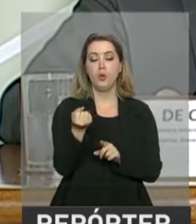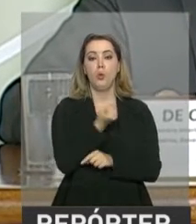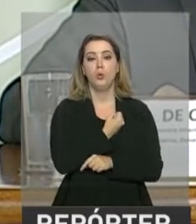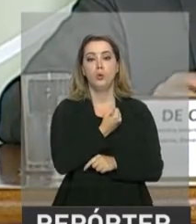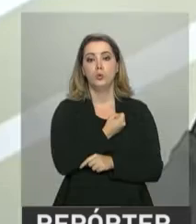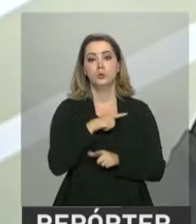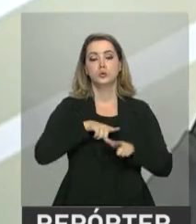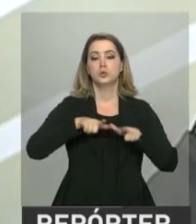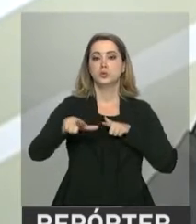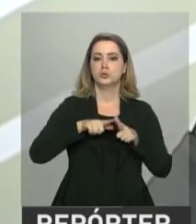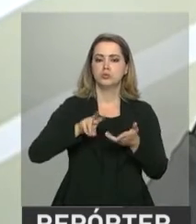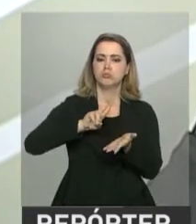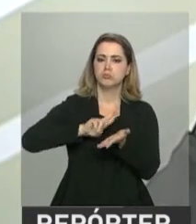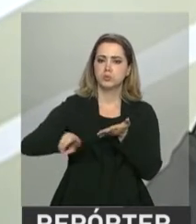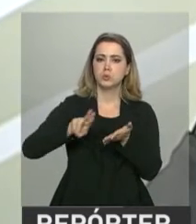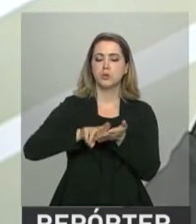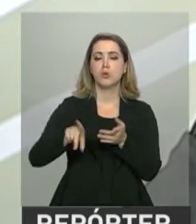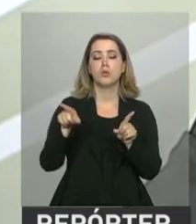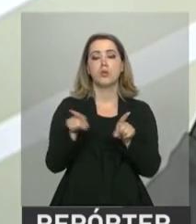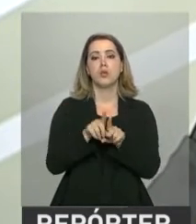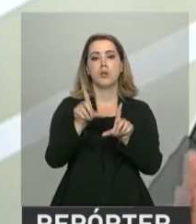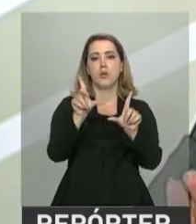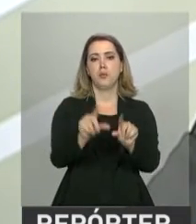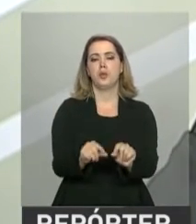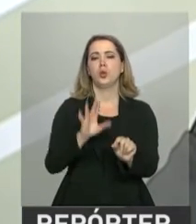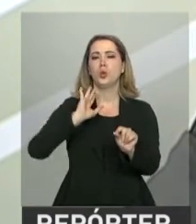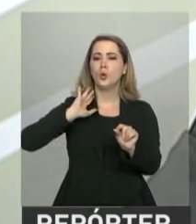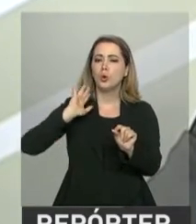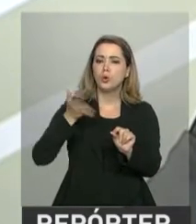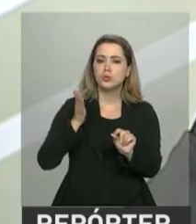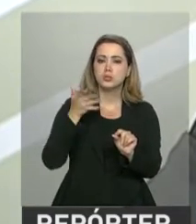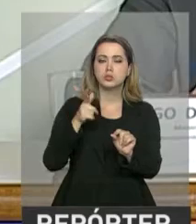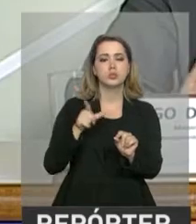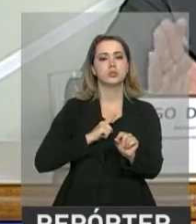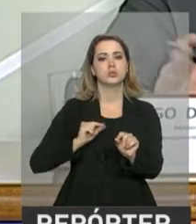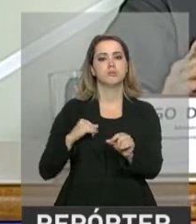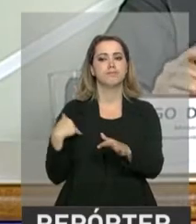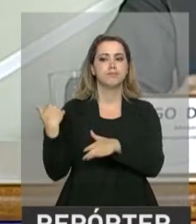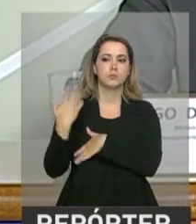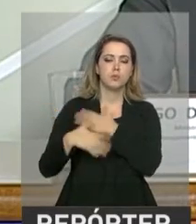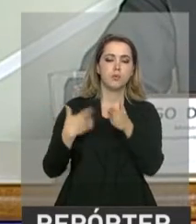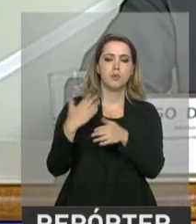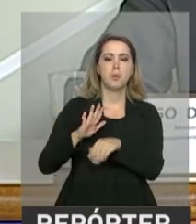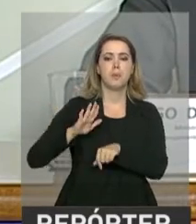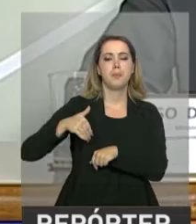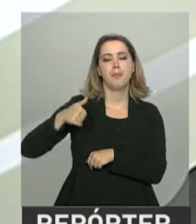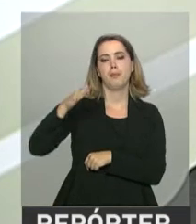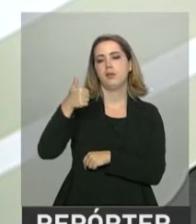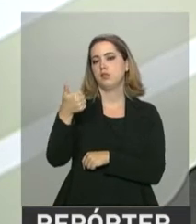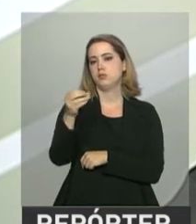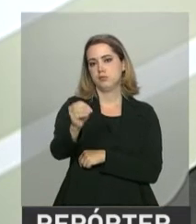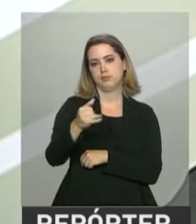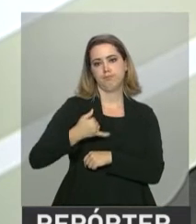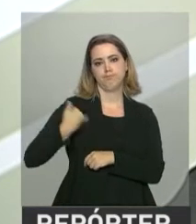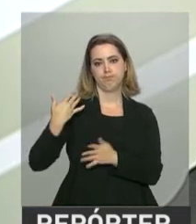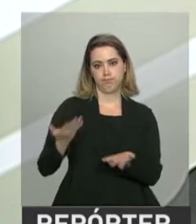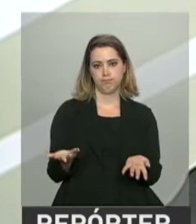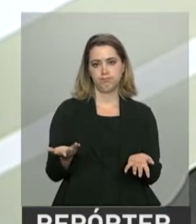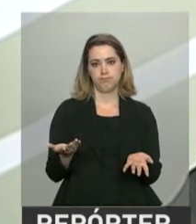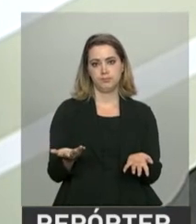cargos comissionados ocupados é o menor da administração pública federal em mais de dez anos a redução